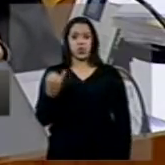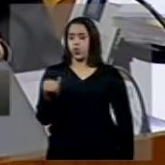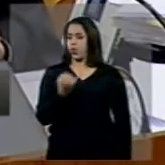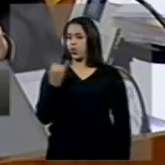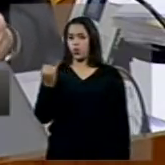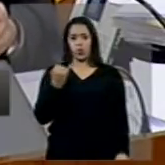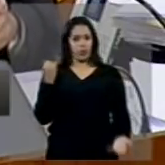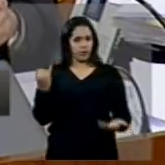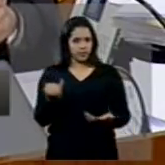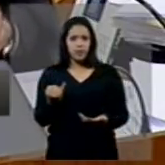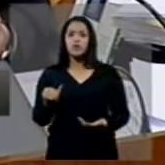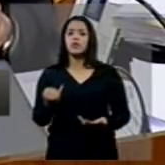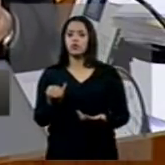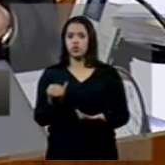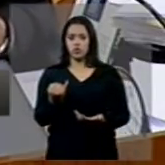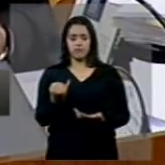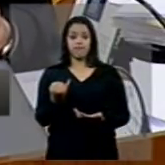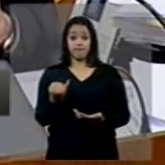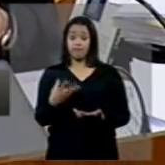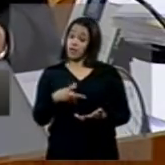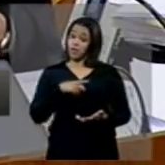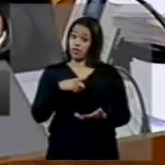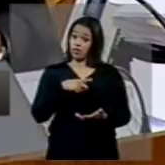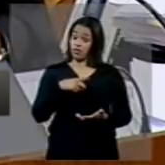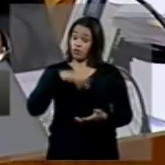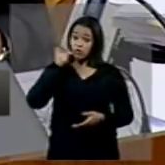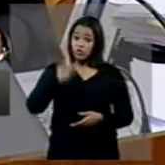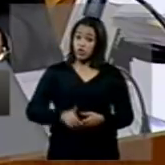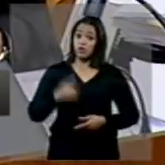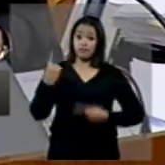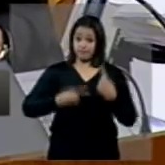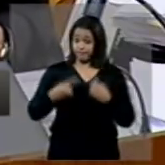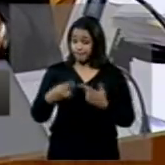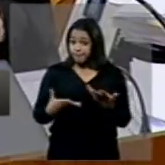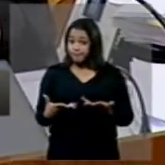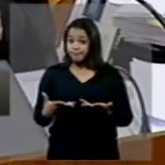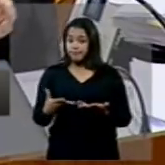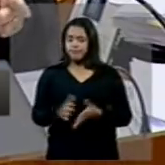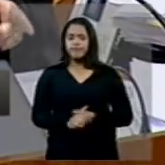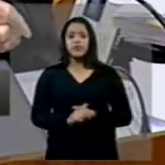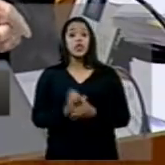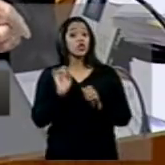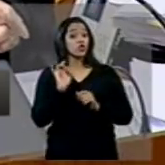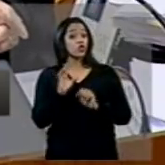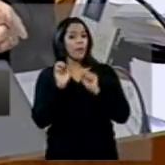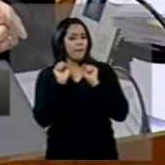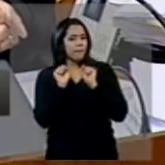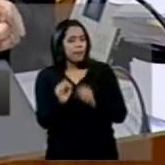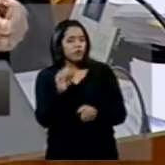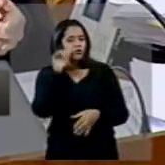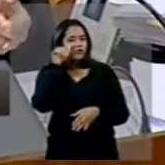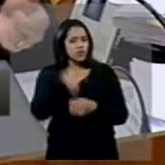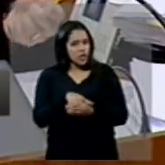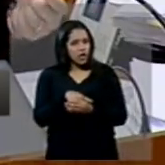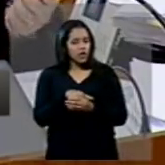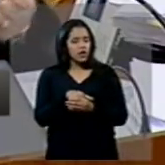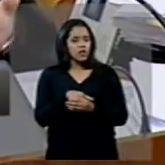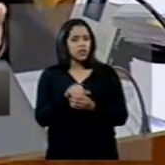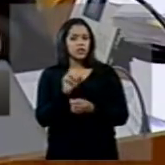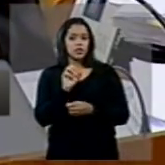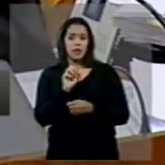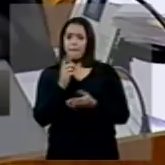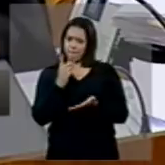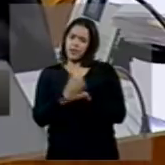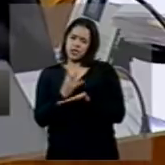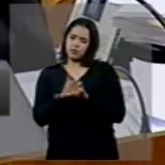indispensável para o pleno exercício dos direitos políticos. Só pode votar, mesmo que tenha todos